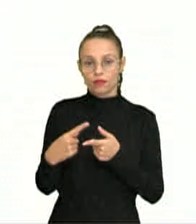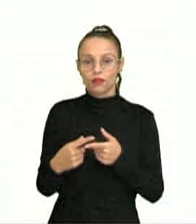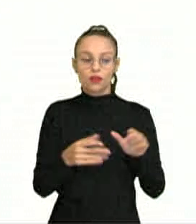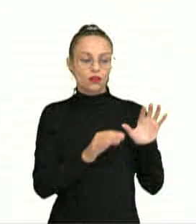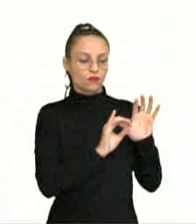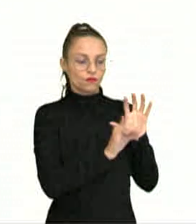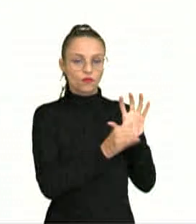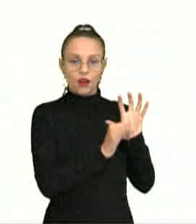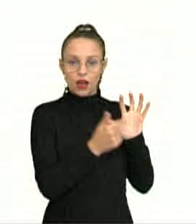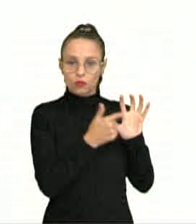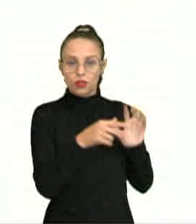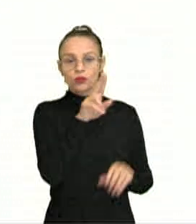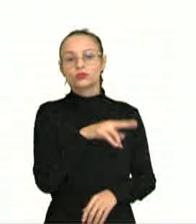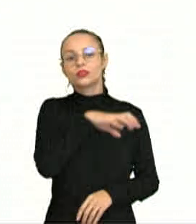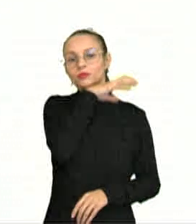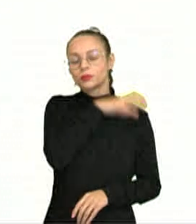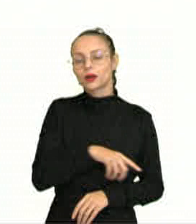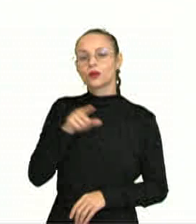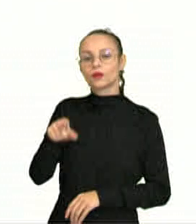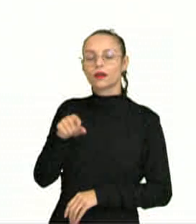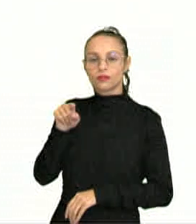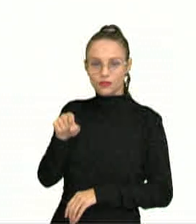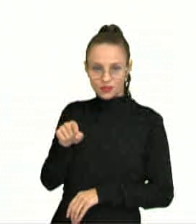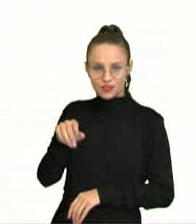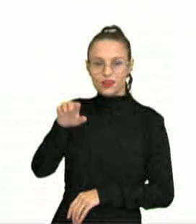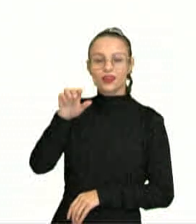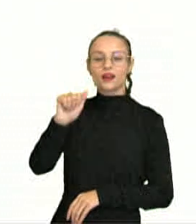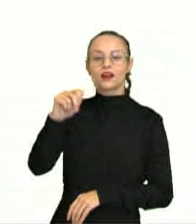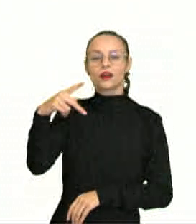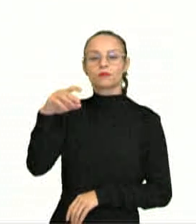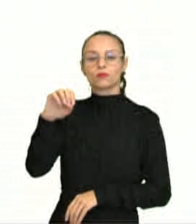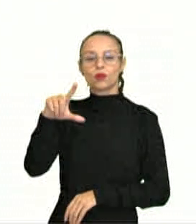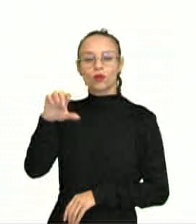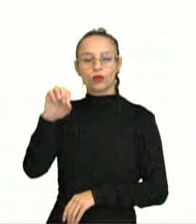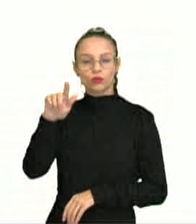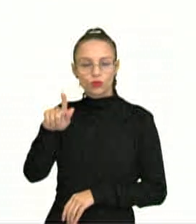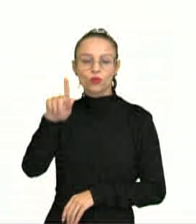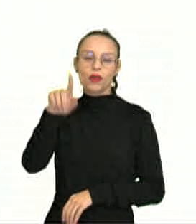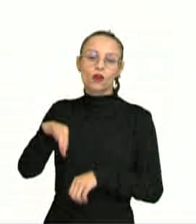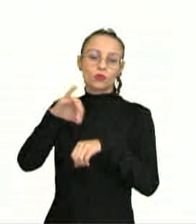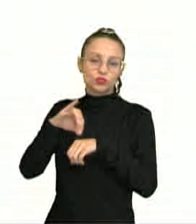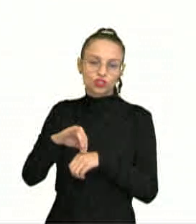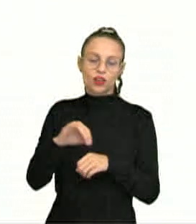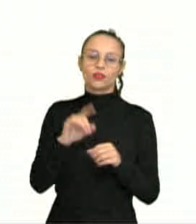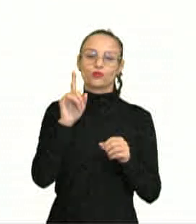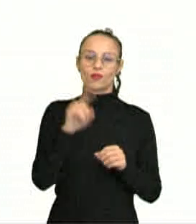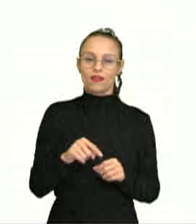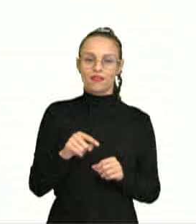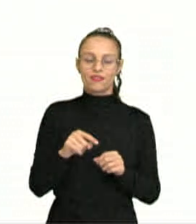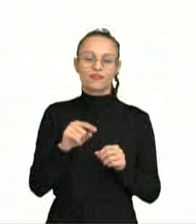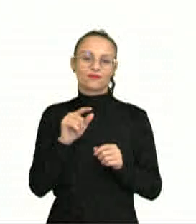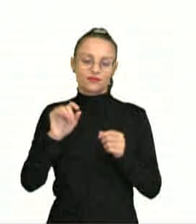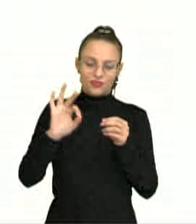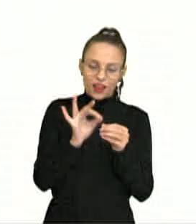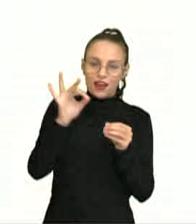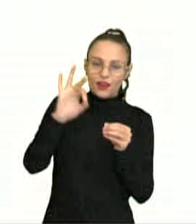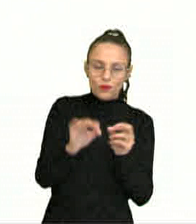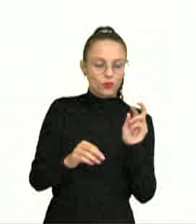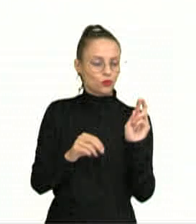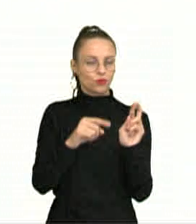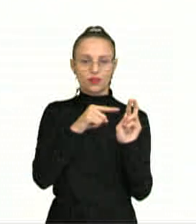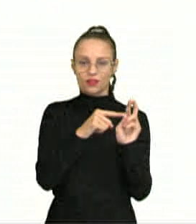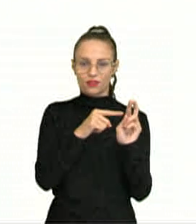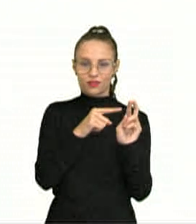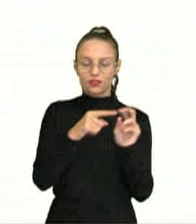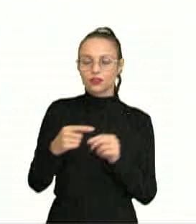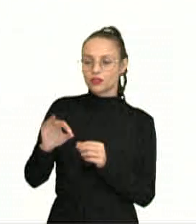usar objetos. Que objetos nós estamos usando aqui? A linha, a agulha, o alfinete. Elementos sem